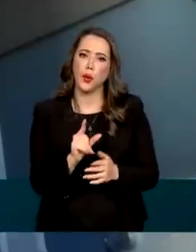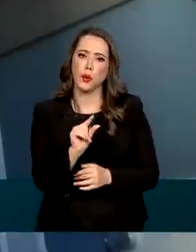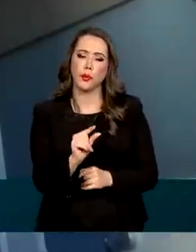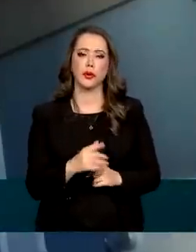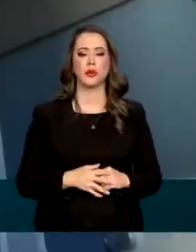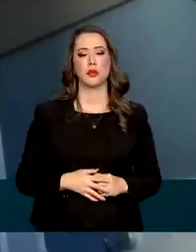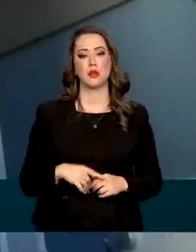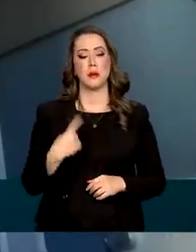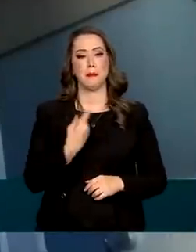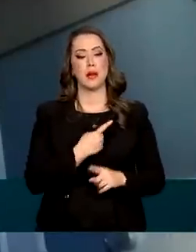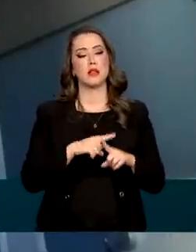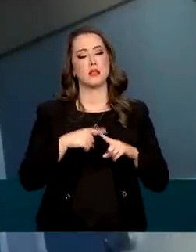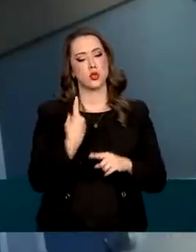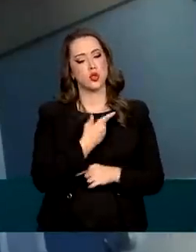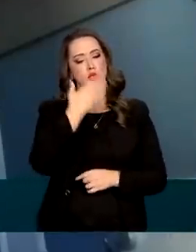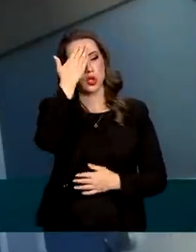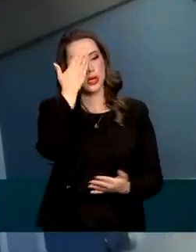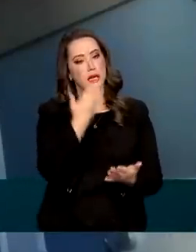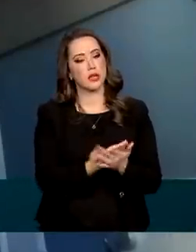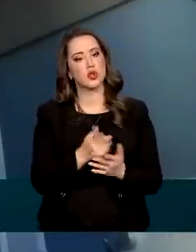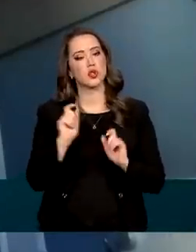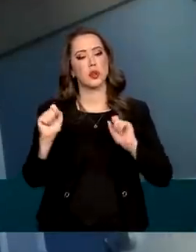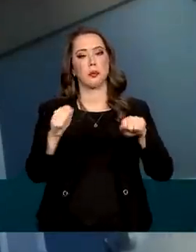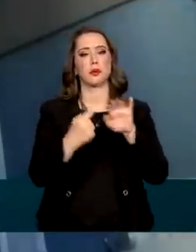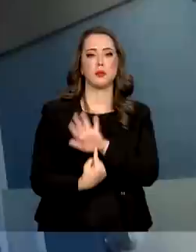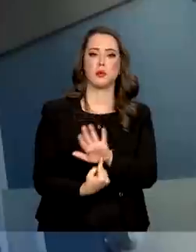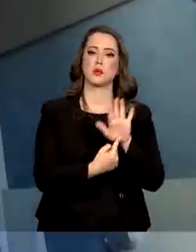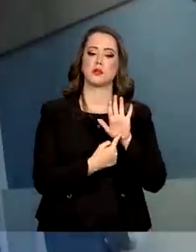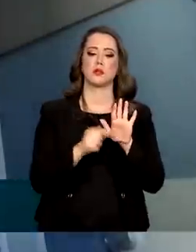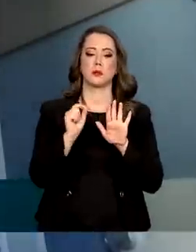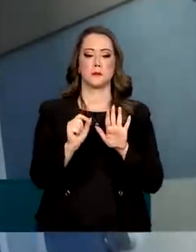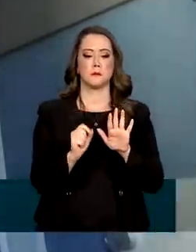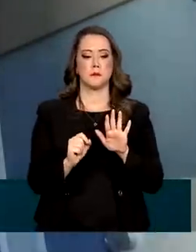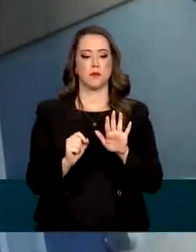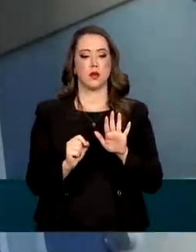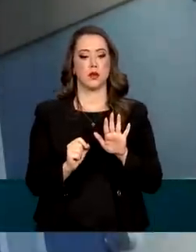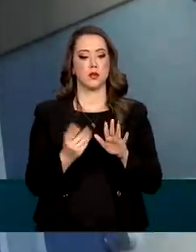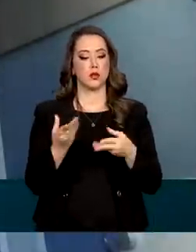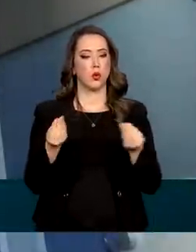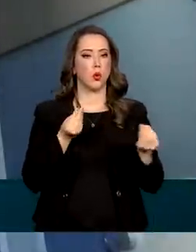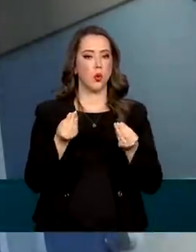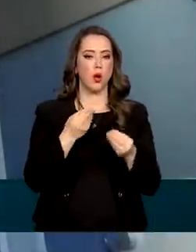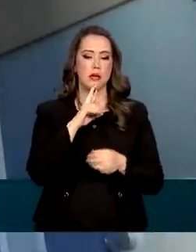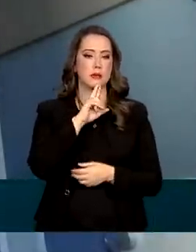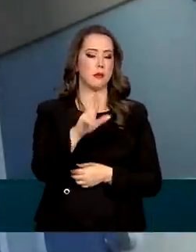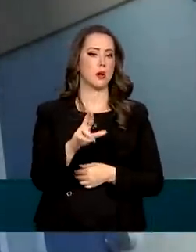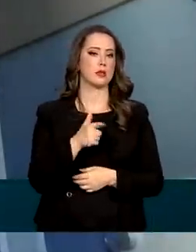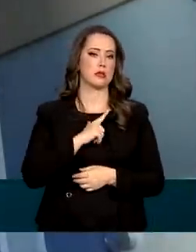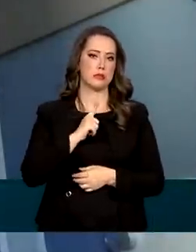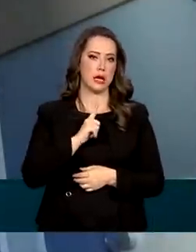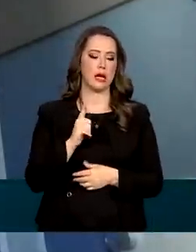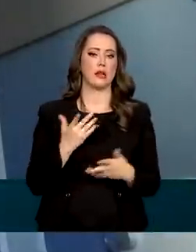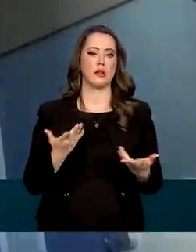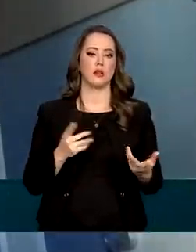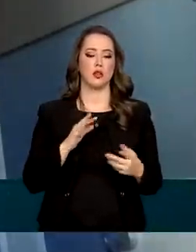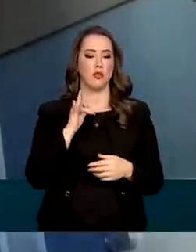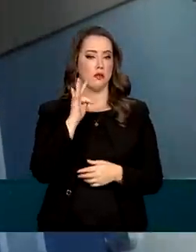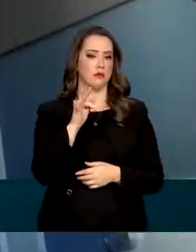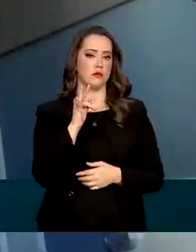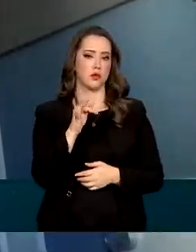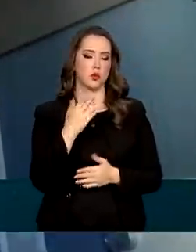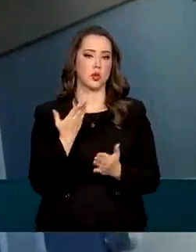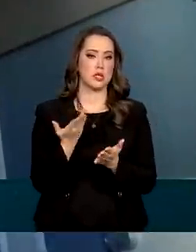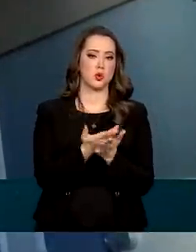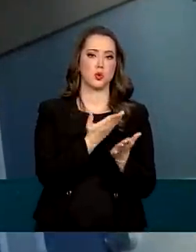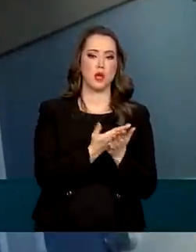mas nós acreditamos que assim que nós podemos Demonstrar com contundência os resultados que ele tá obtendo próximo passo